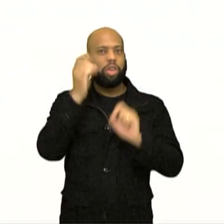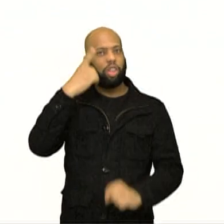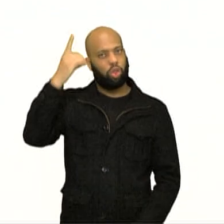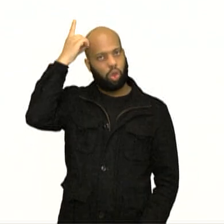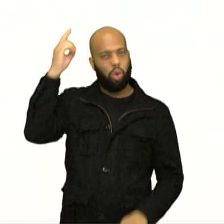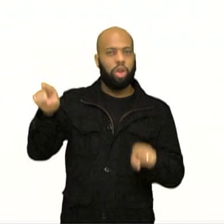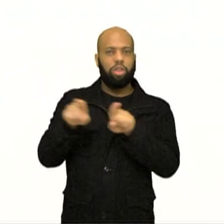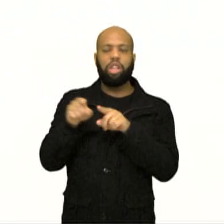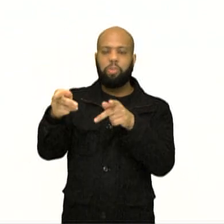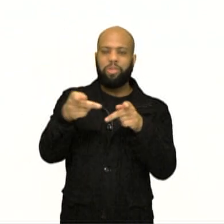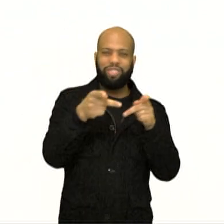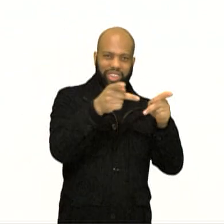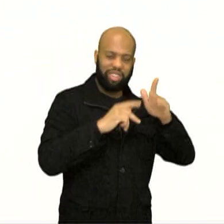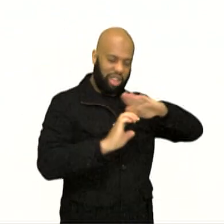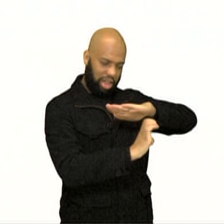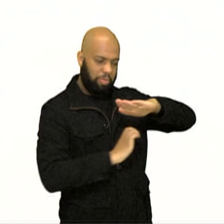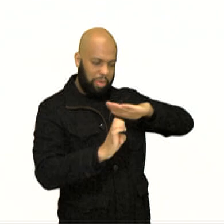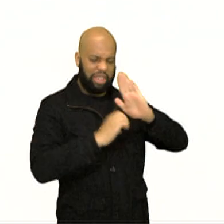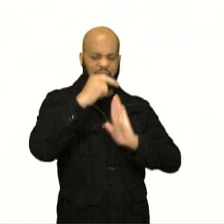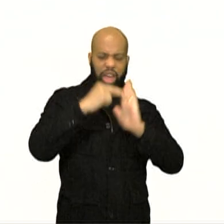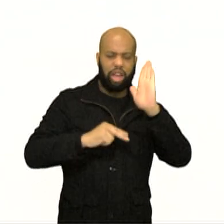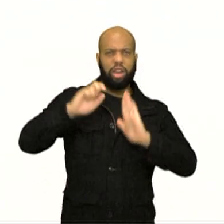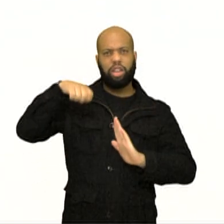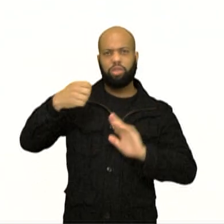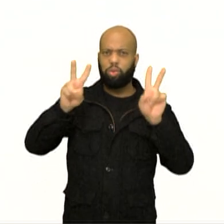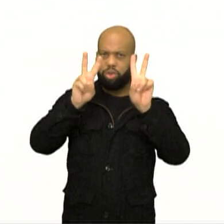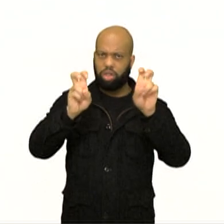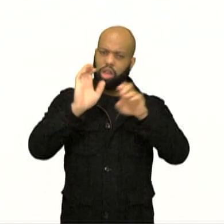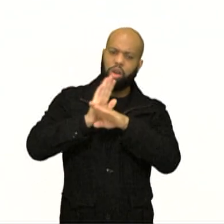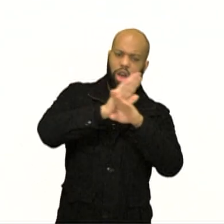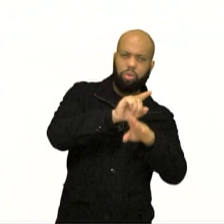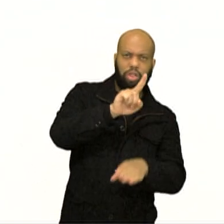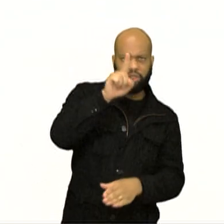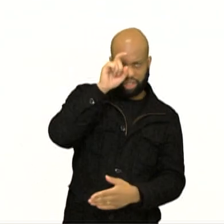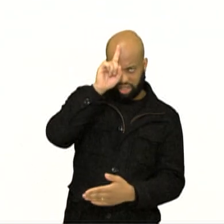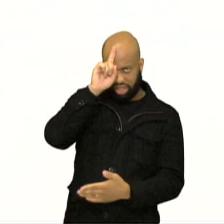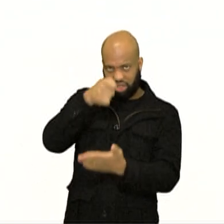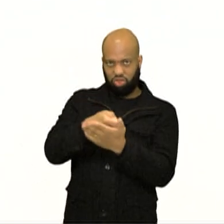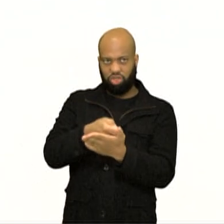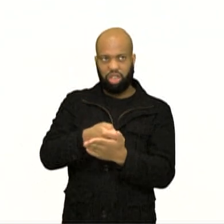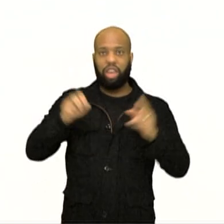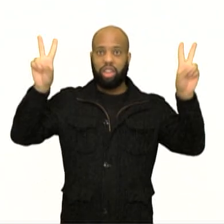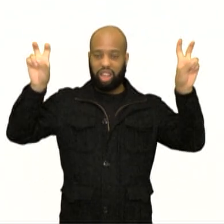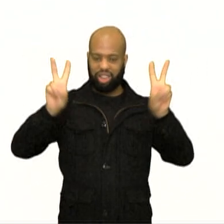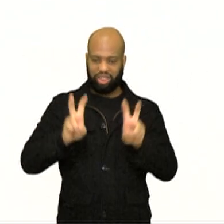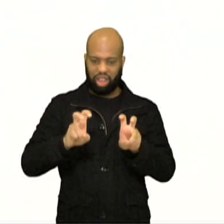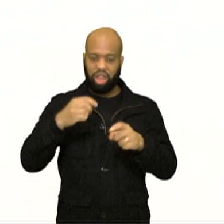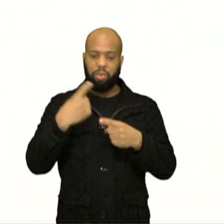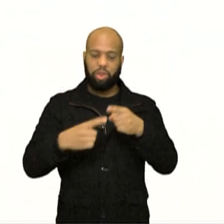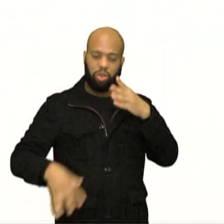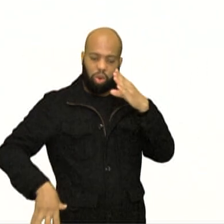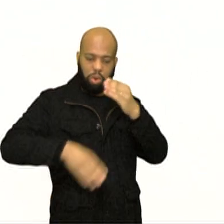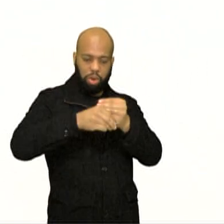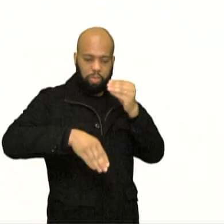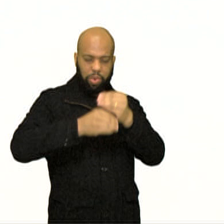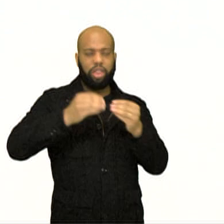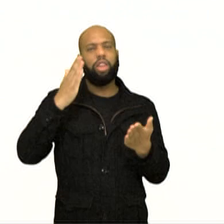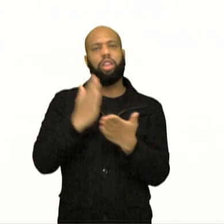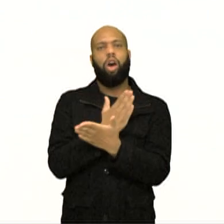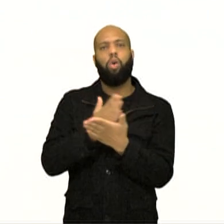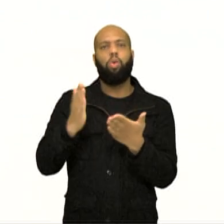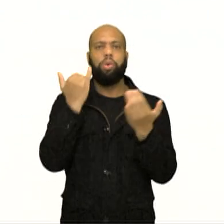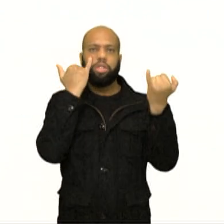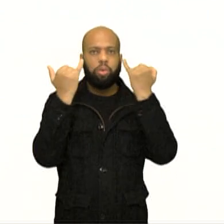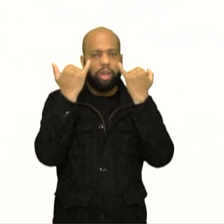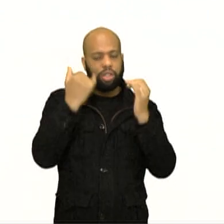o assunto ajuda a tomar a decisão. Observe que este é o subtítulo, ele complementa algumas informações